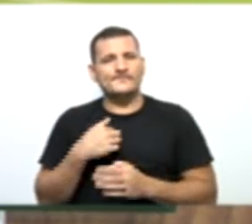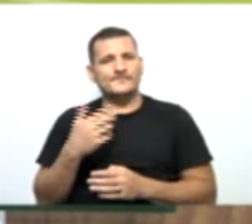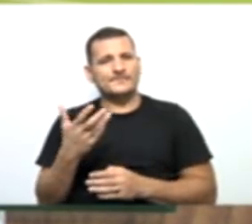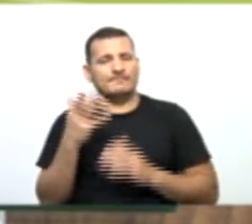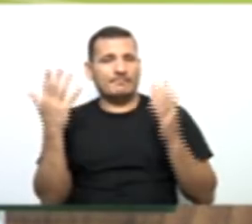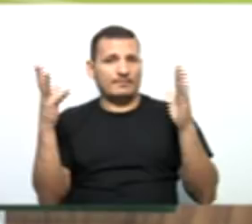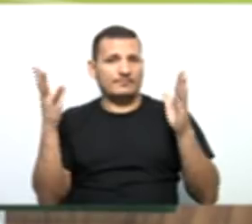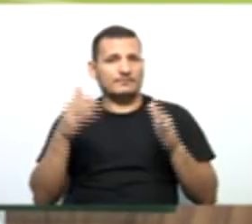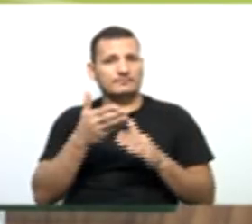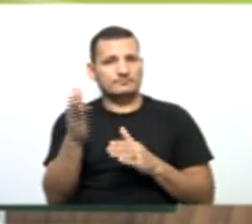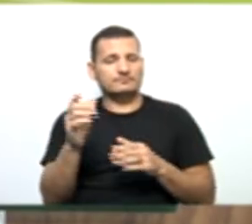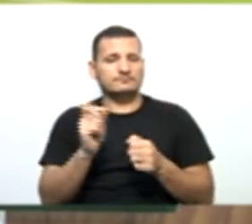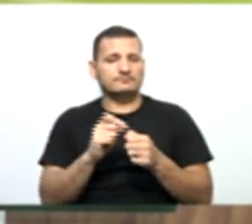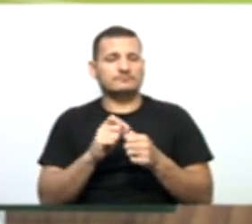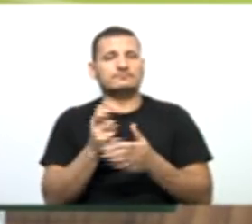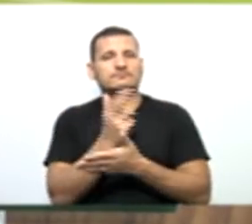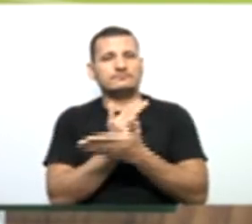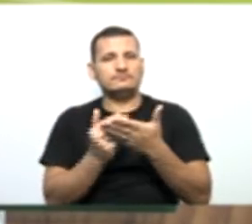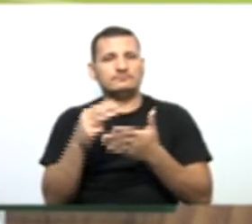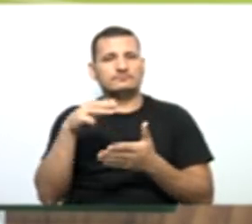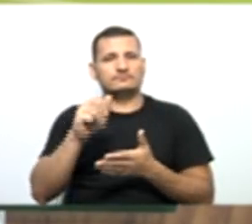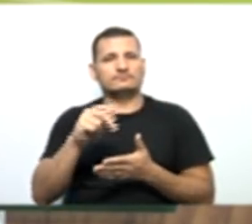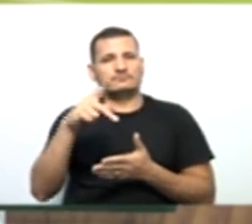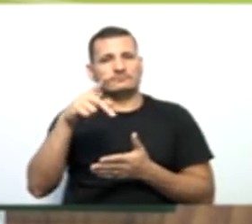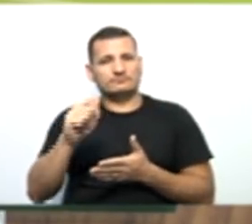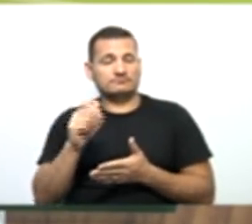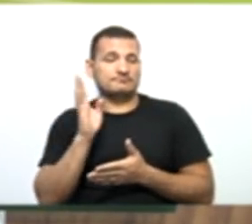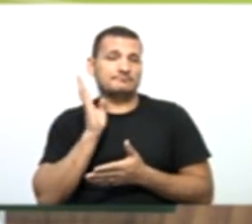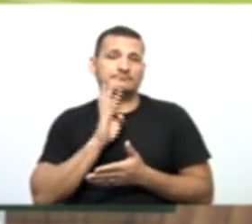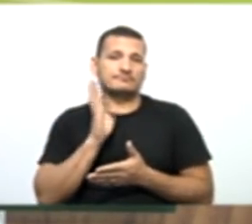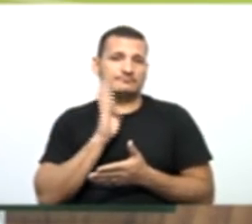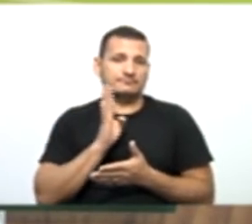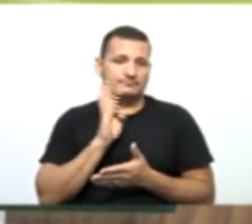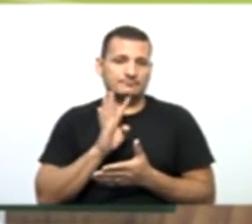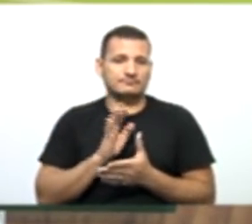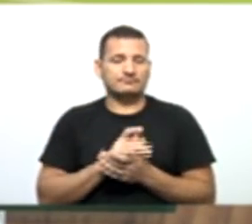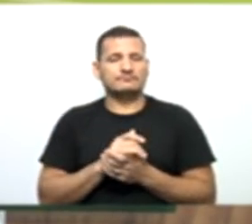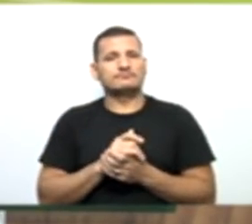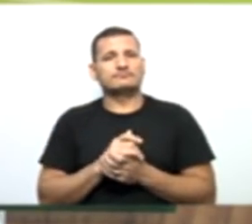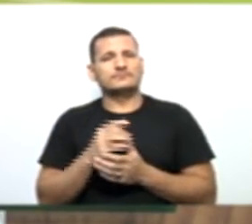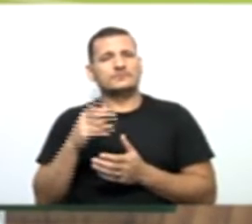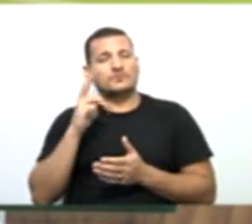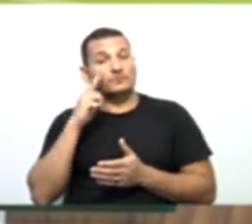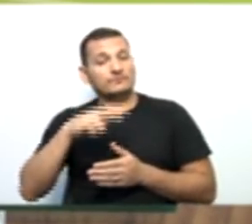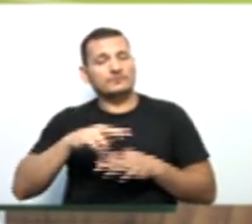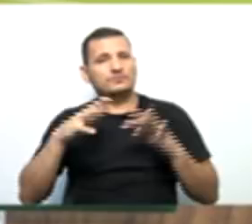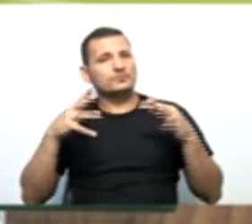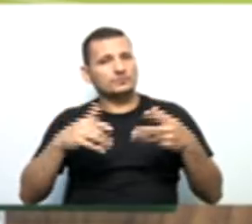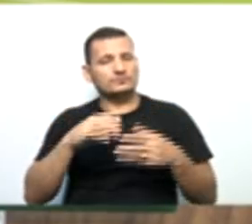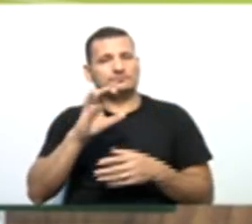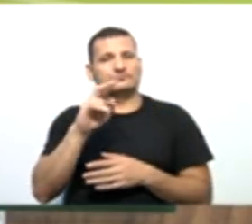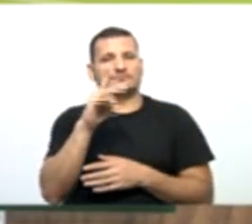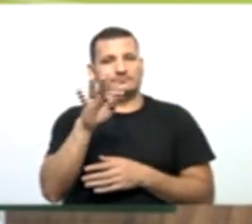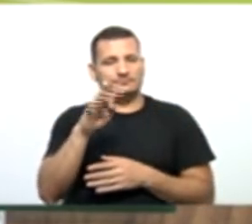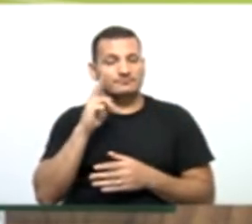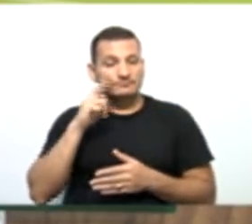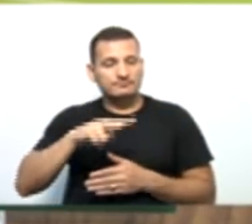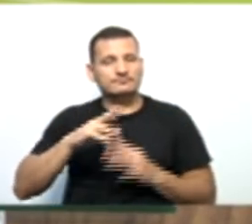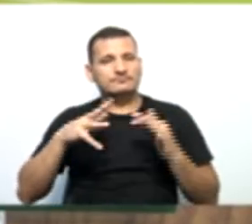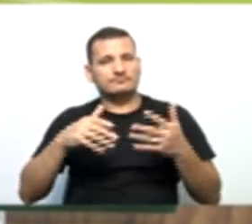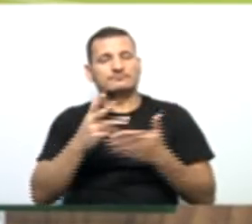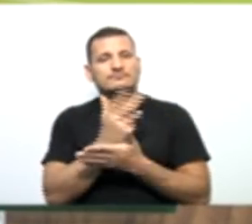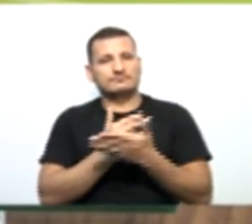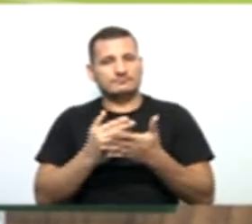parabenizar vocês pelos mapas de riscos que vocês fizeram, que foi muito legal a participação de vocês. Eu olhei todos no chat, todos os mapas de